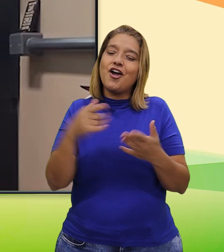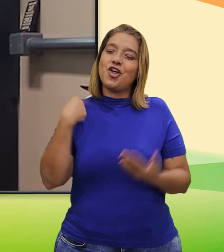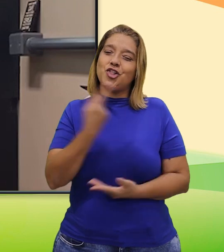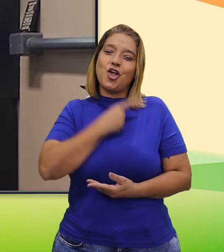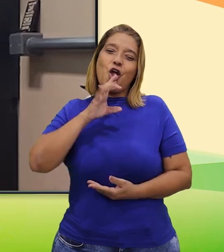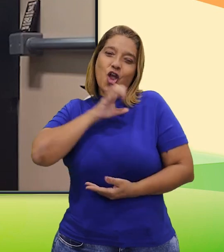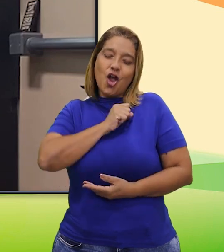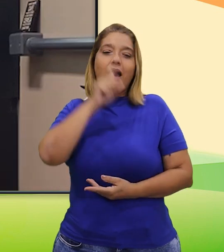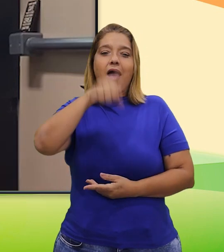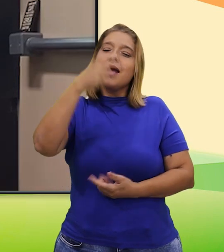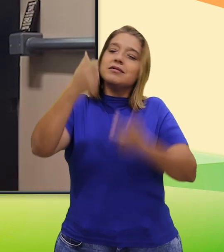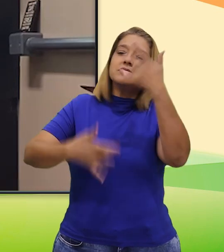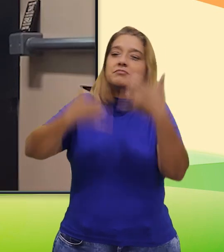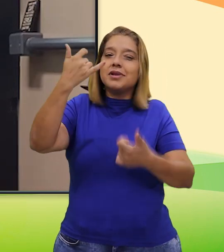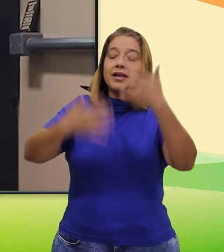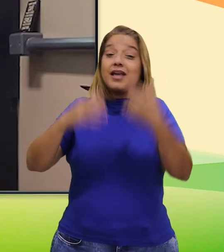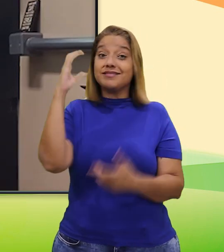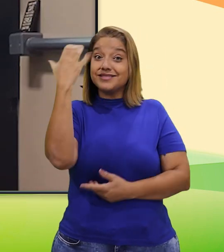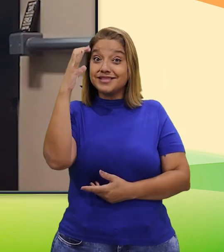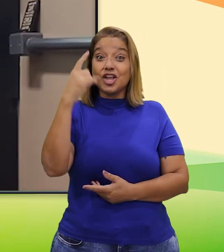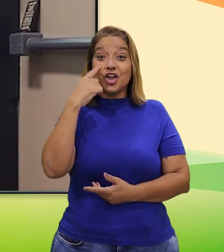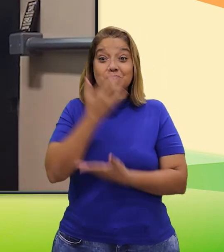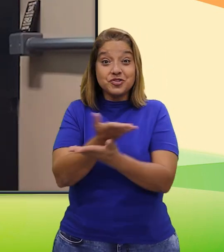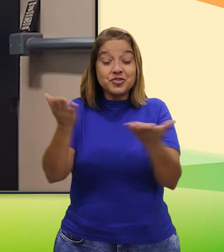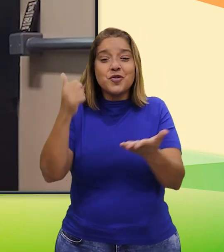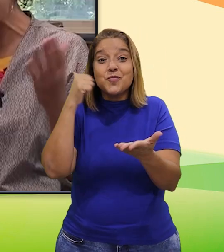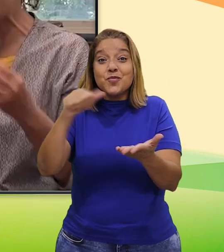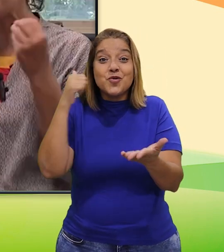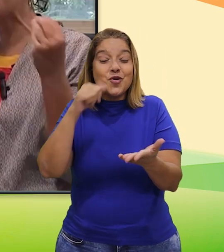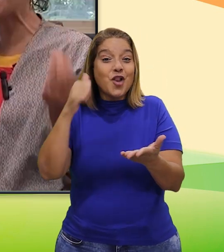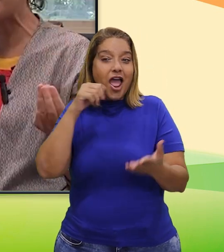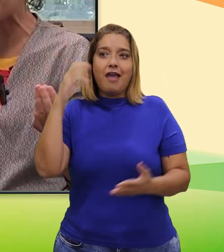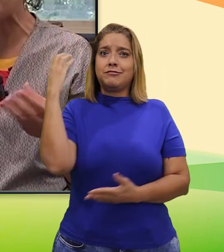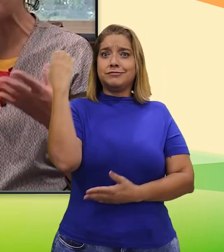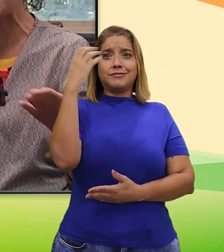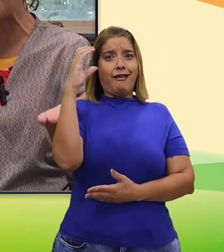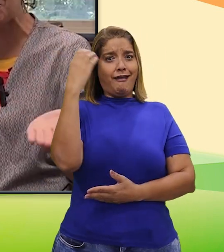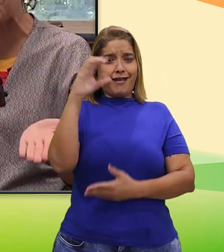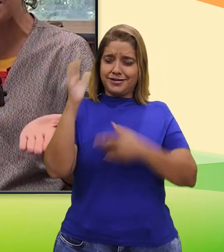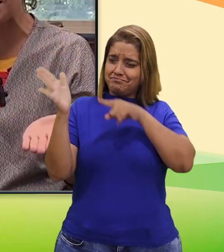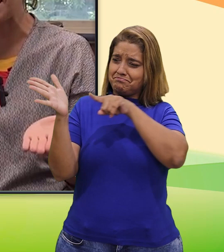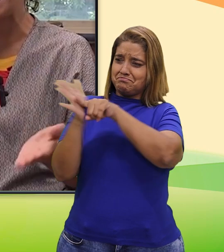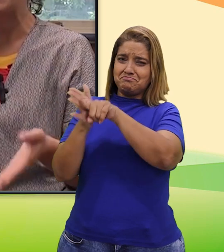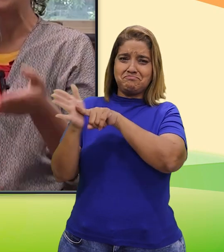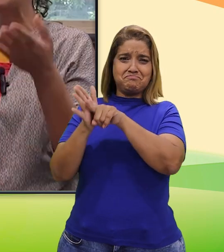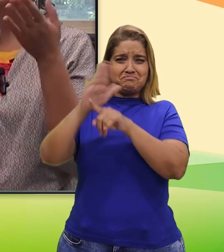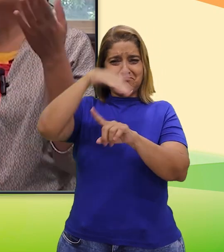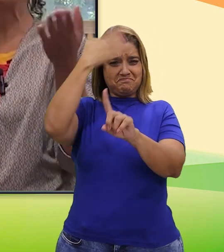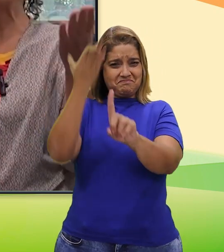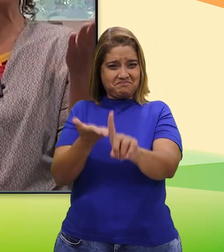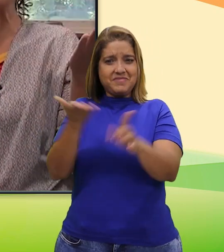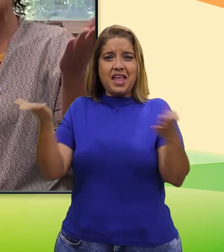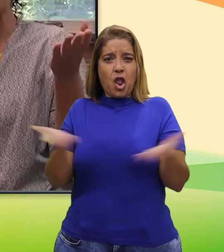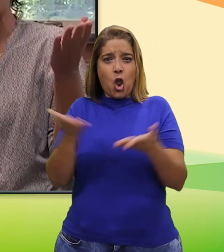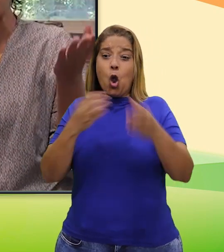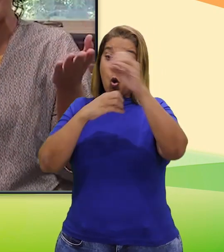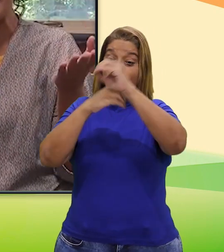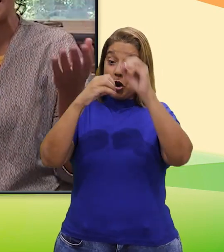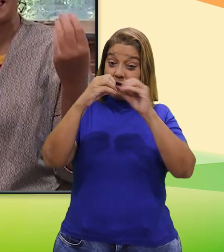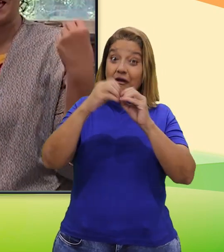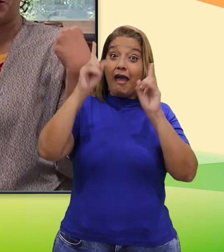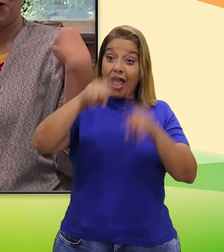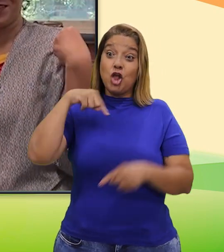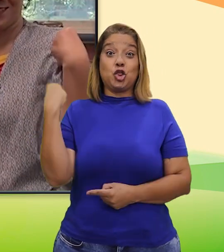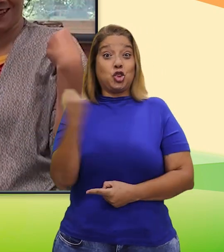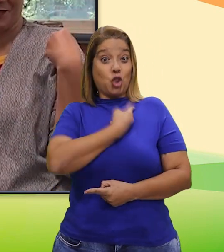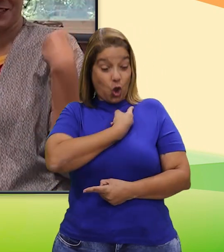de falar de ciência. E quando a gente tem uma mulher cientista, pesquisadora, numa universidade como